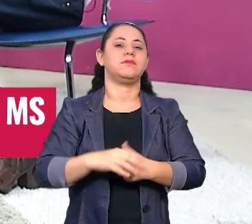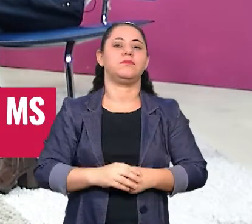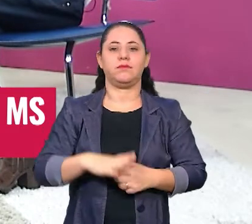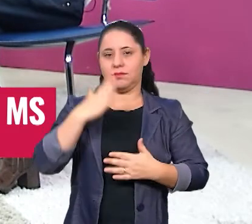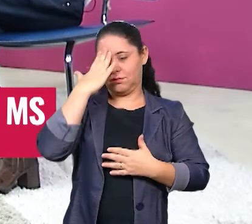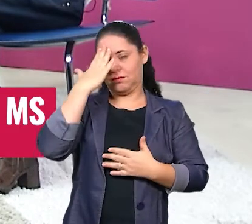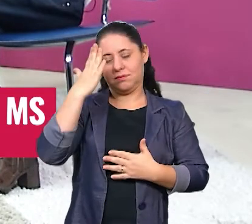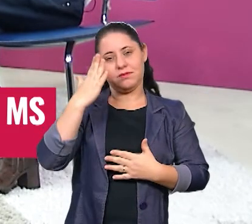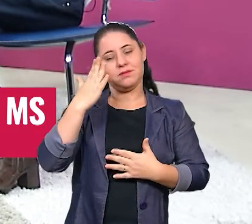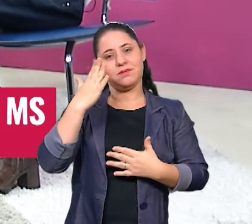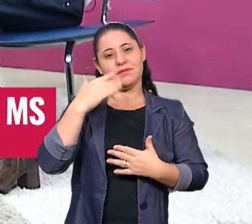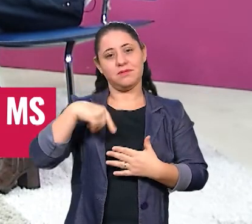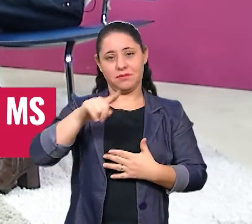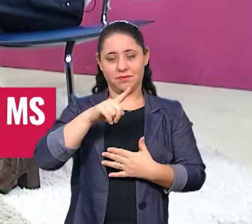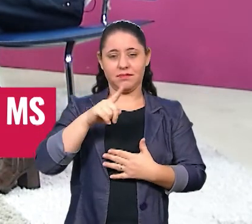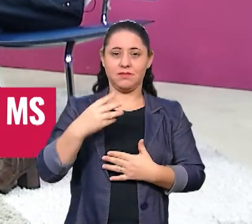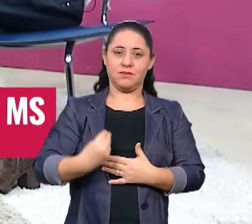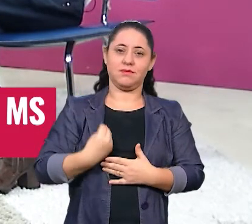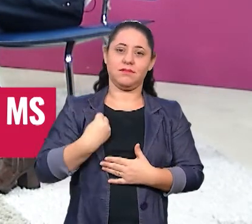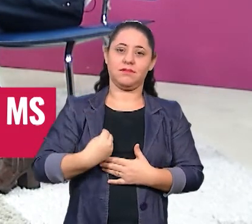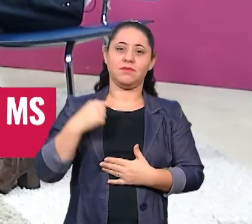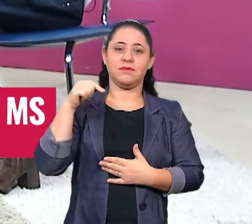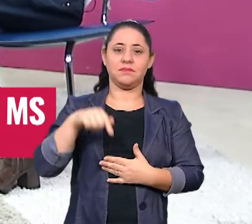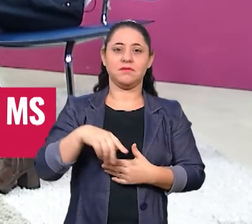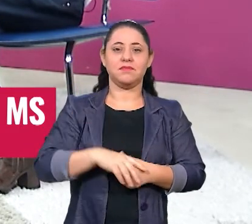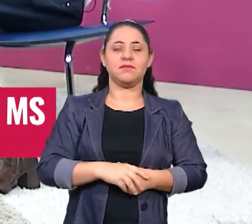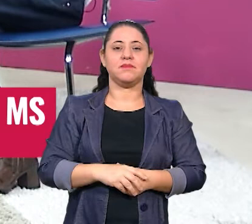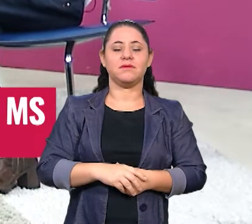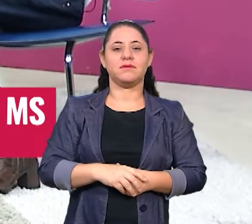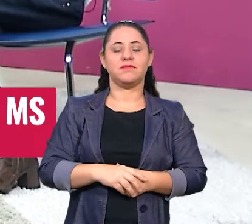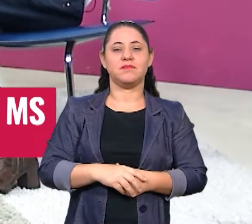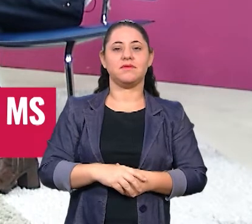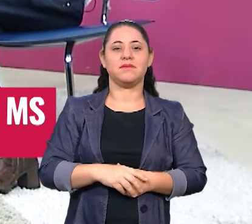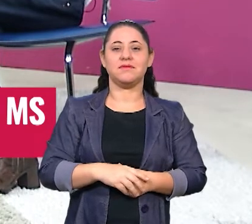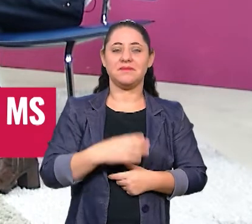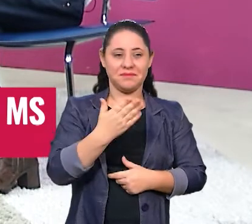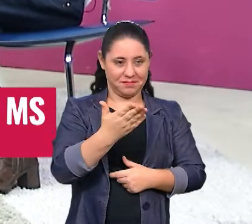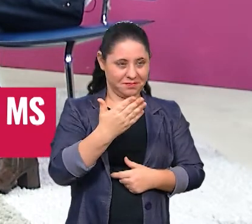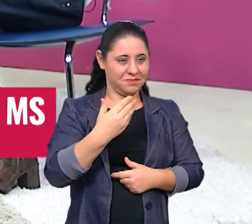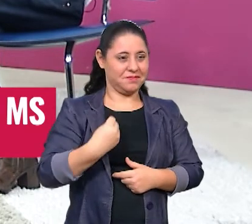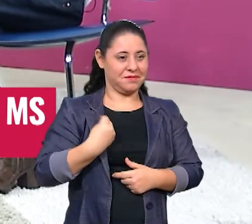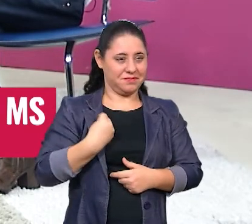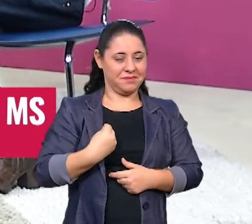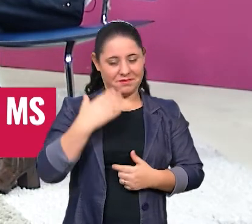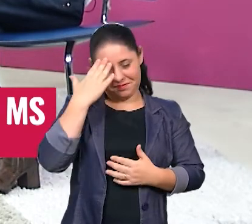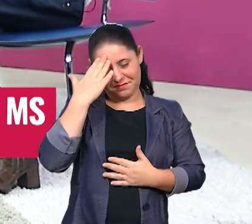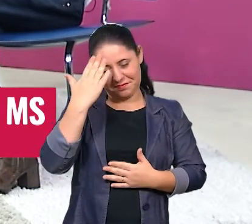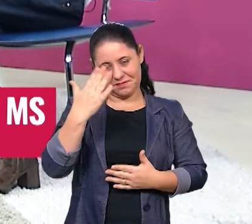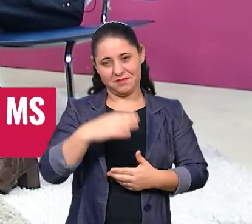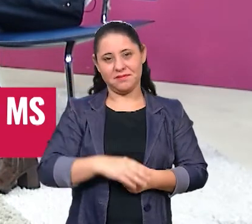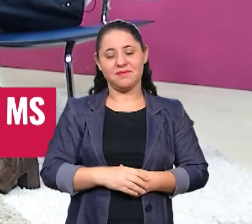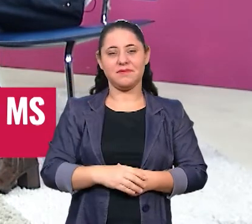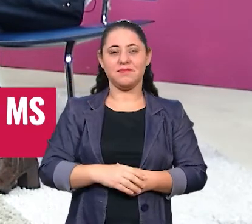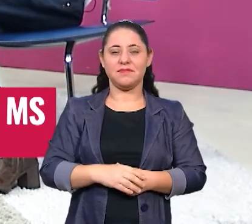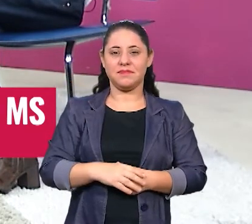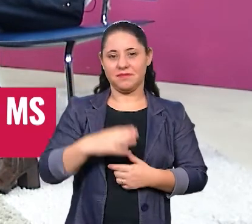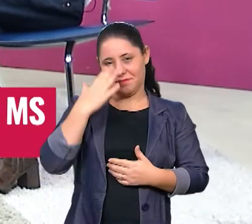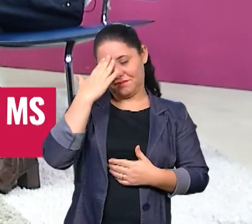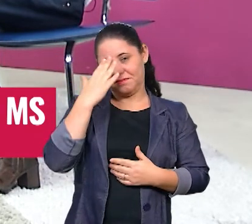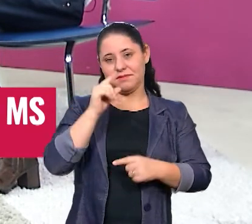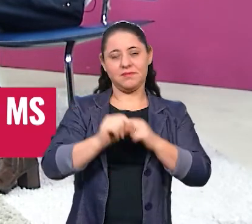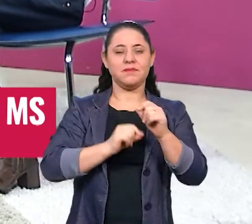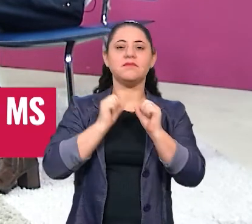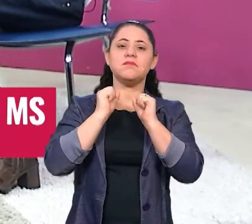tua presença aqui. Eu que agradeço, Jaque. A sua, prof. Obrigada, meu amor. Né? Eu espero que nós possamos ainda levar